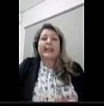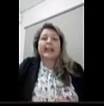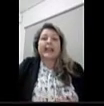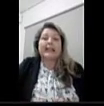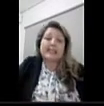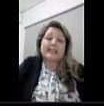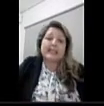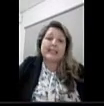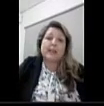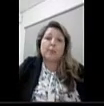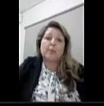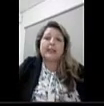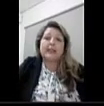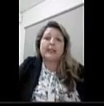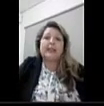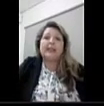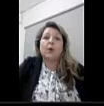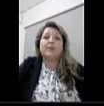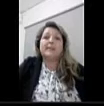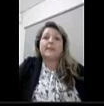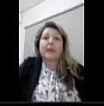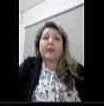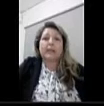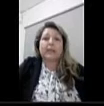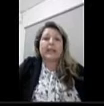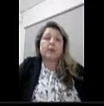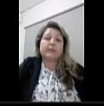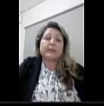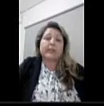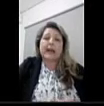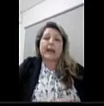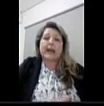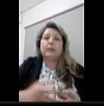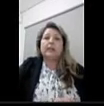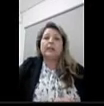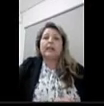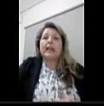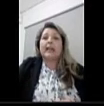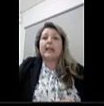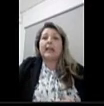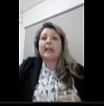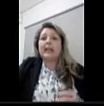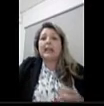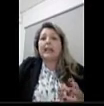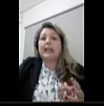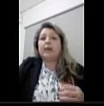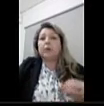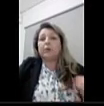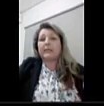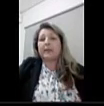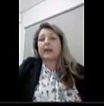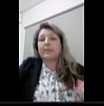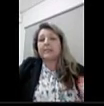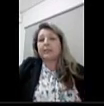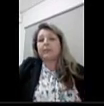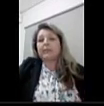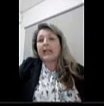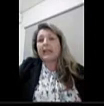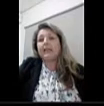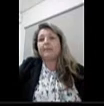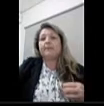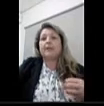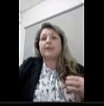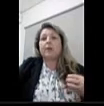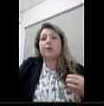Evitar, assim, comparar o desempenho, né? Ou trabalho, ou trabalho escrito